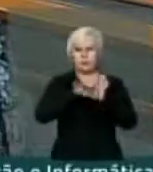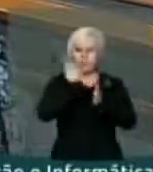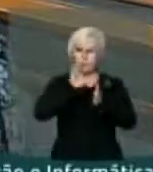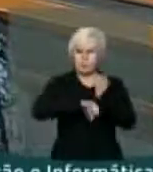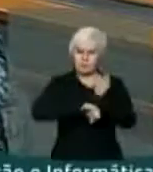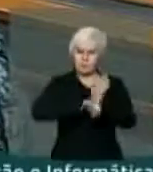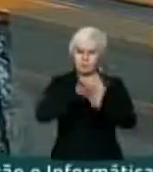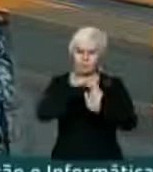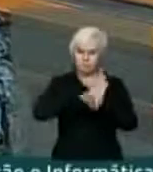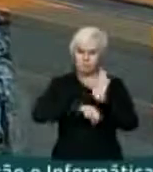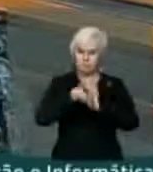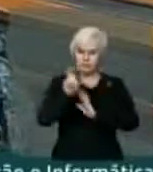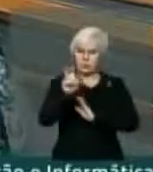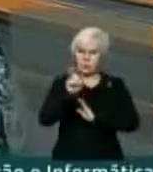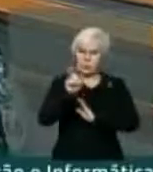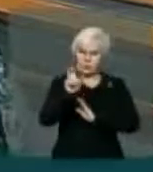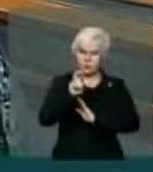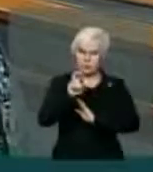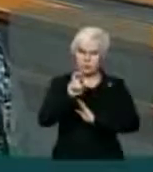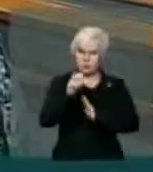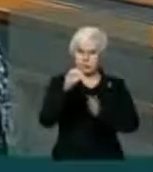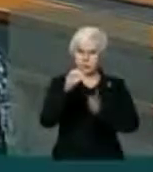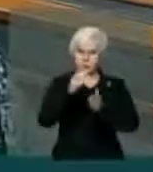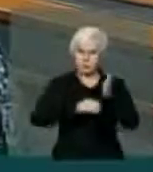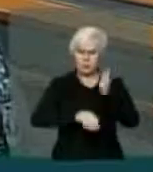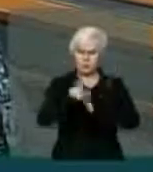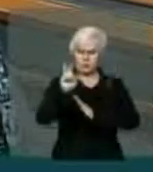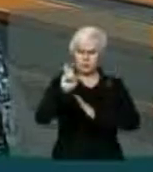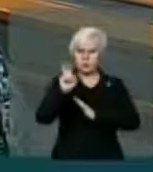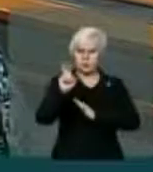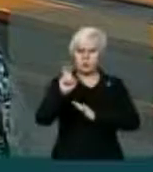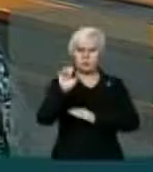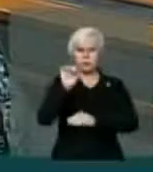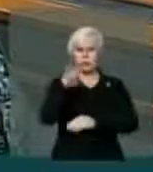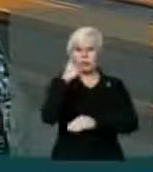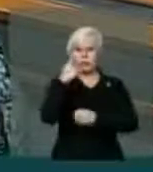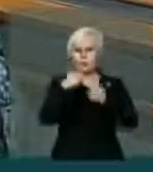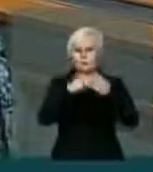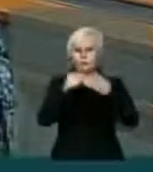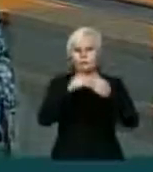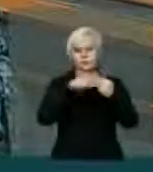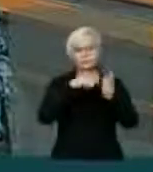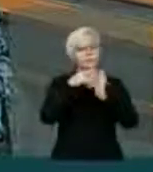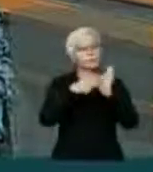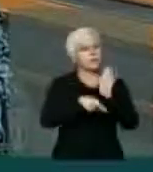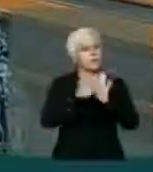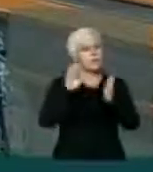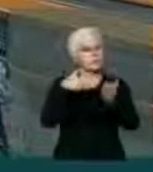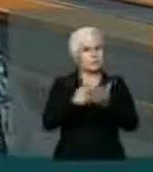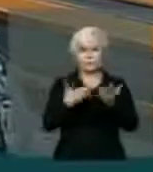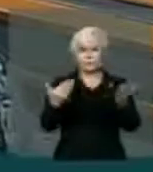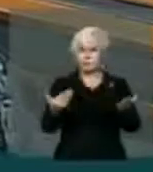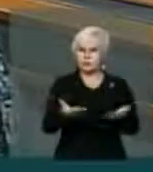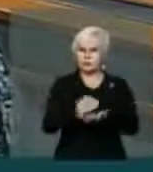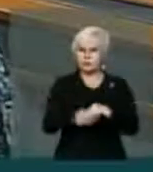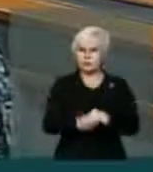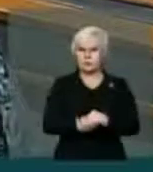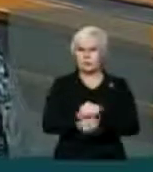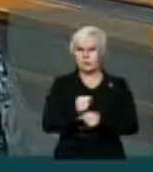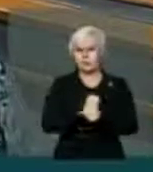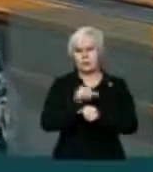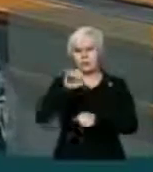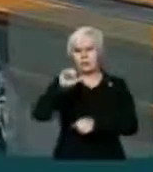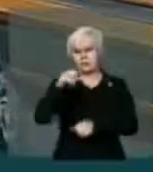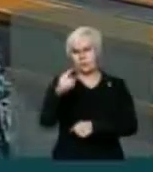comunicação social, apenas um artigo, 204, foi regulamentado em